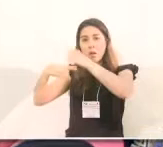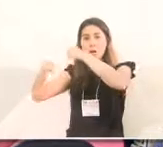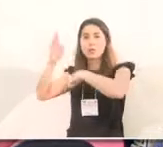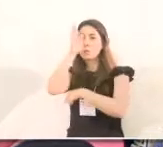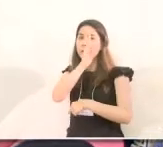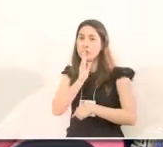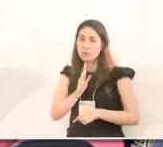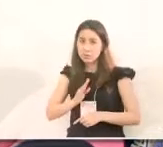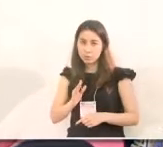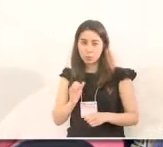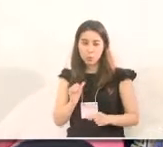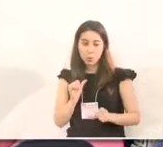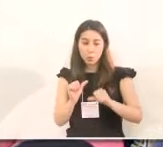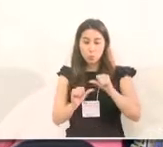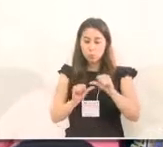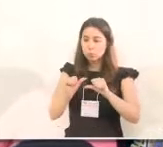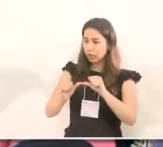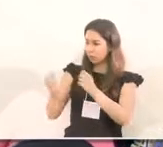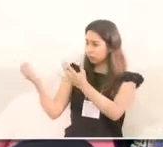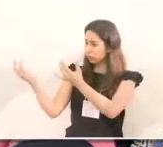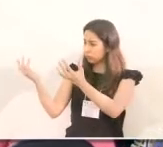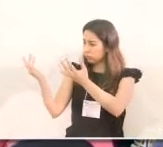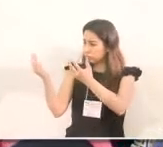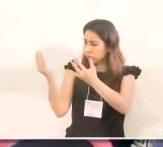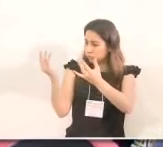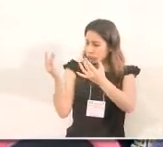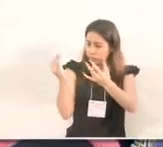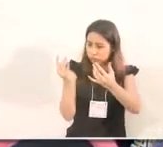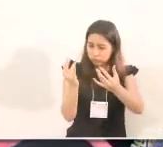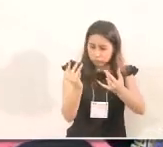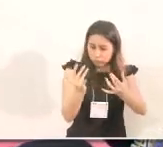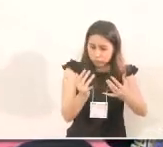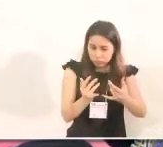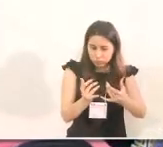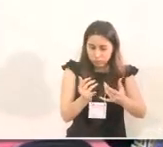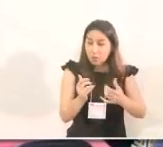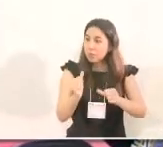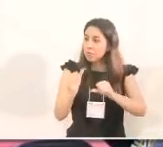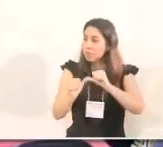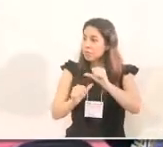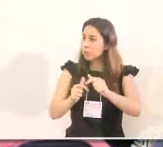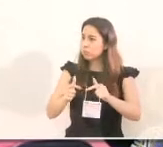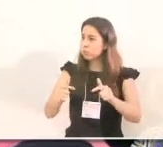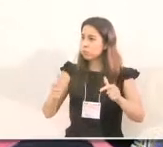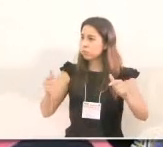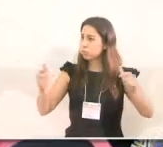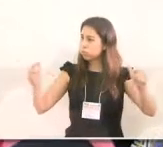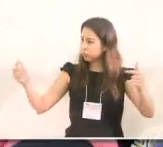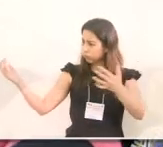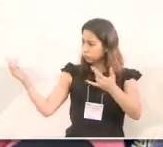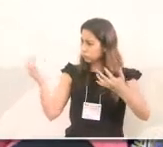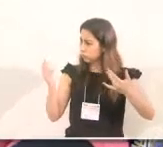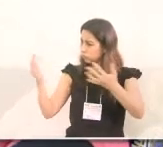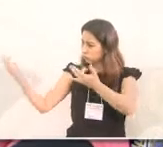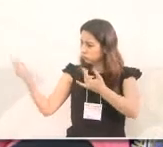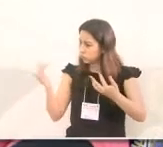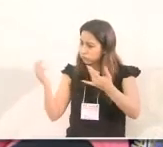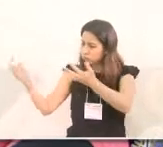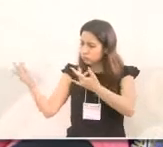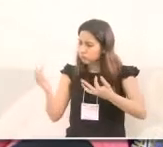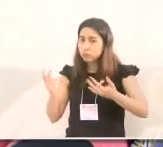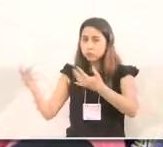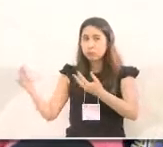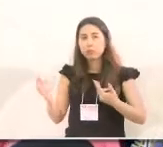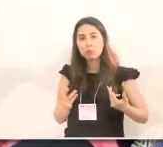migração nesse movimento é de proporções gigantescas nós já tínhamos